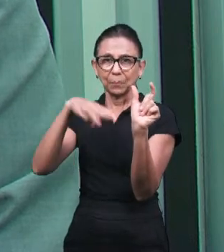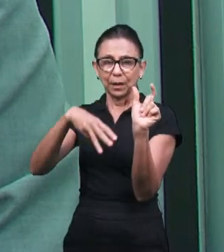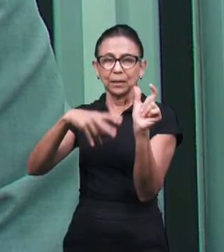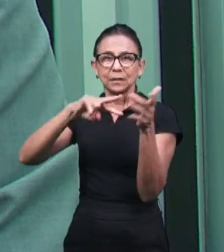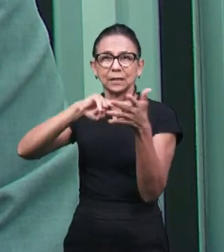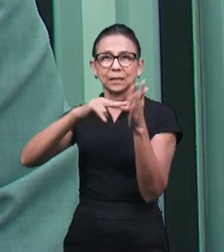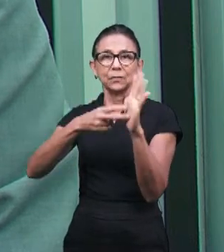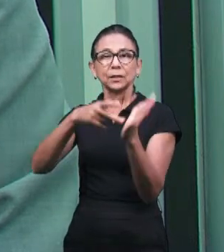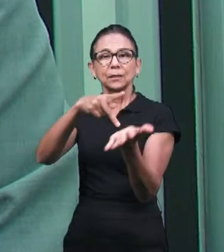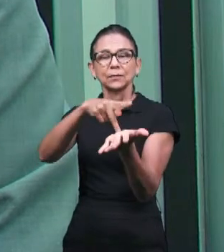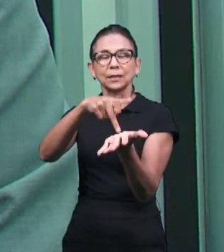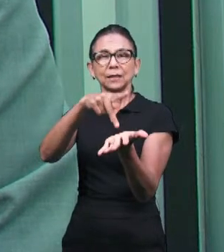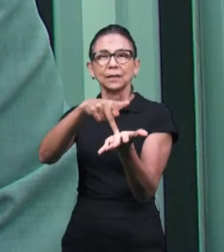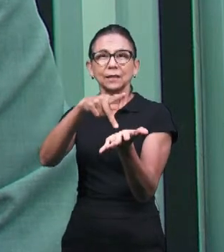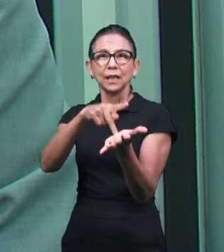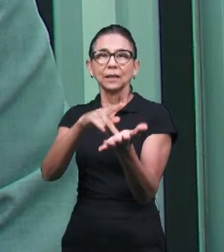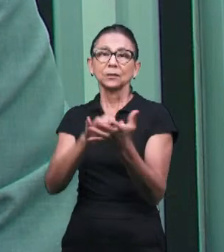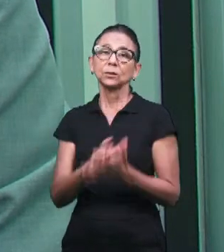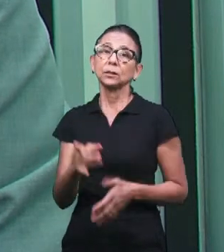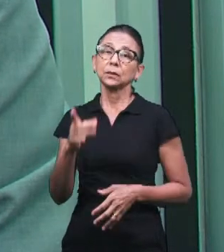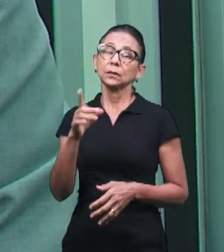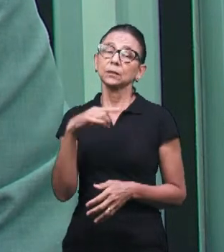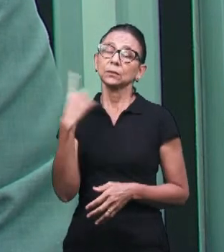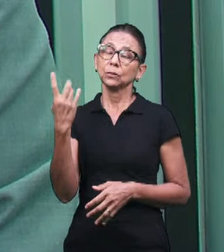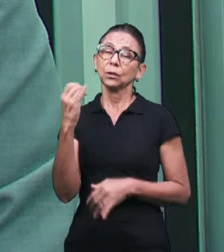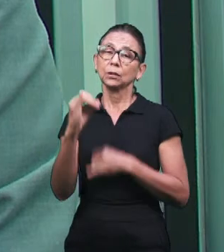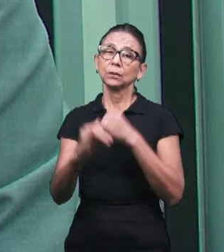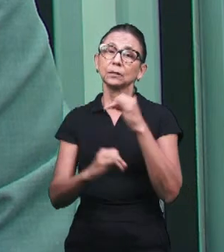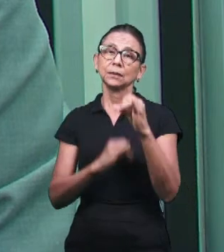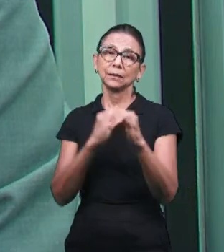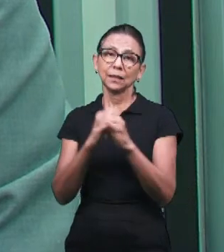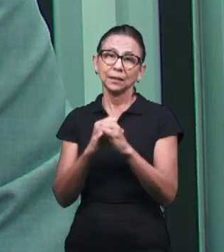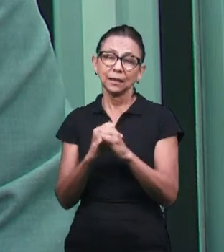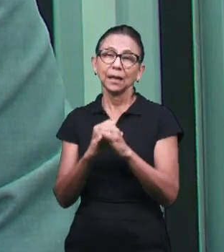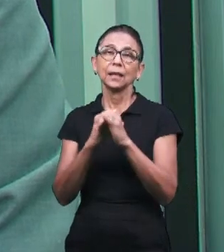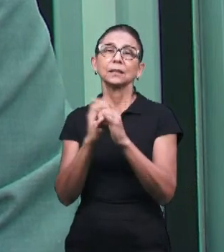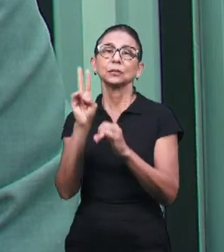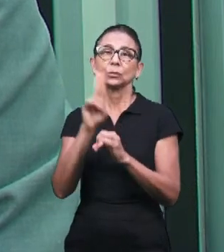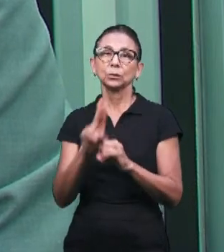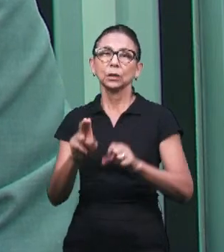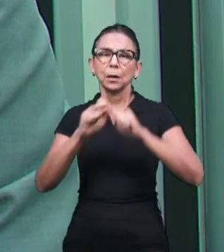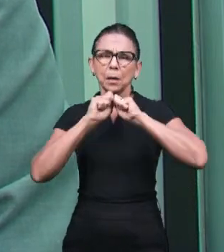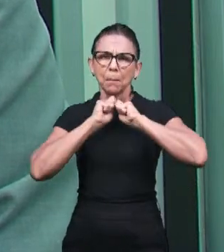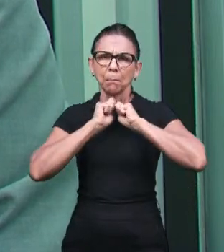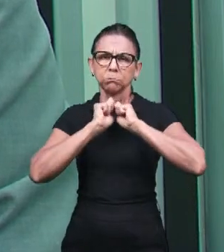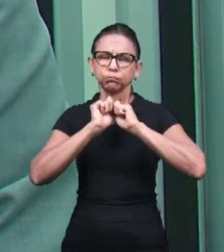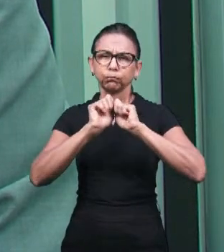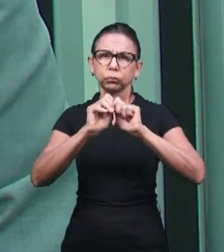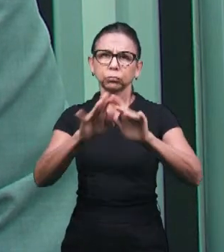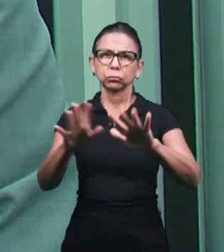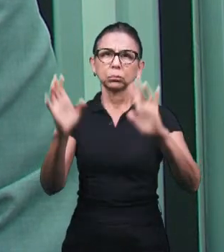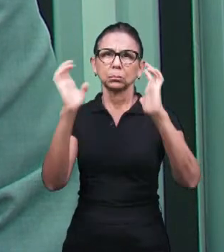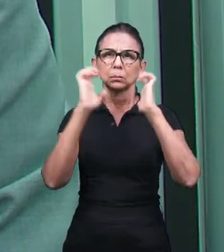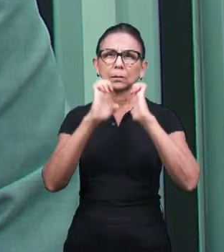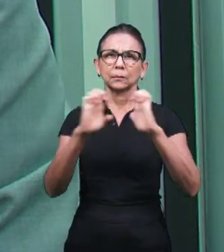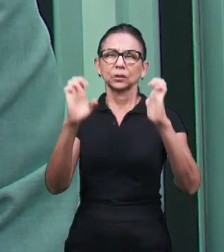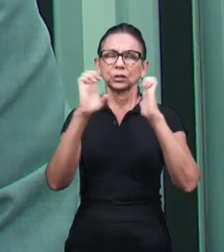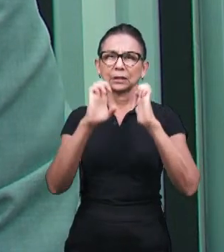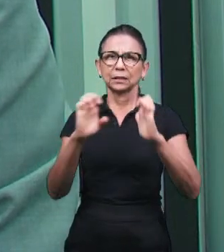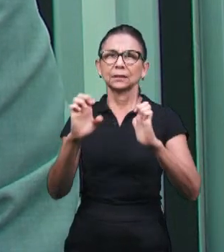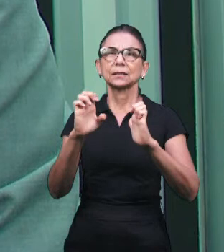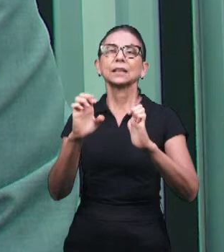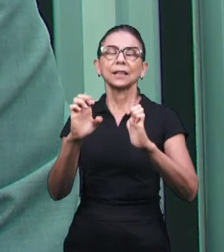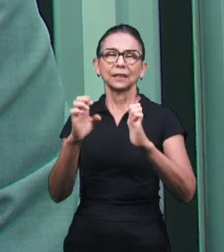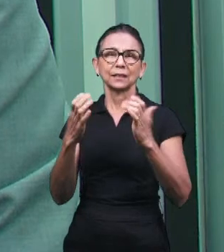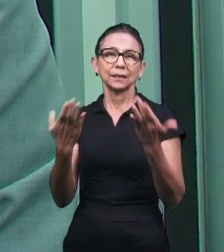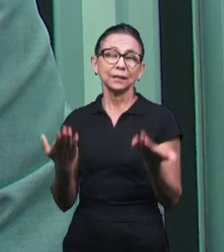para fazer o nome de Jesus chegar aos lugares mais distantes da terra, vamos estar também colaborando com esse like, porque a palavra